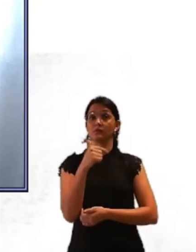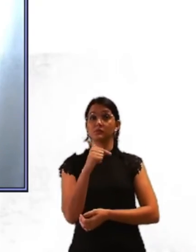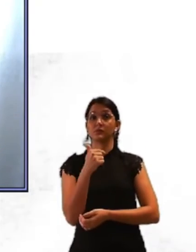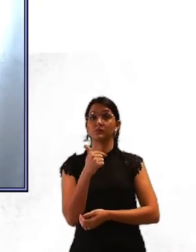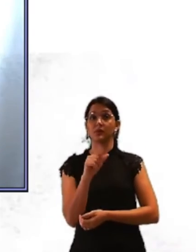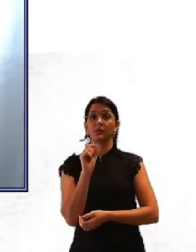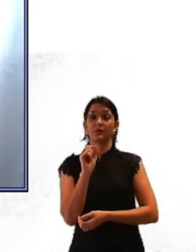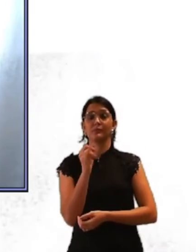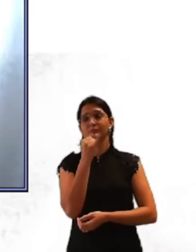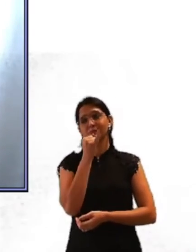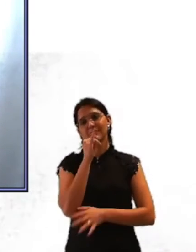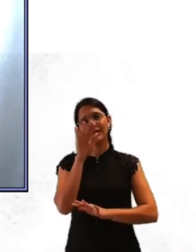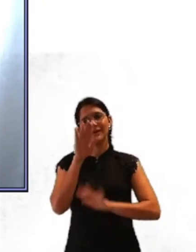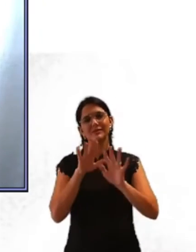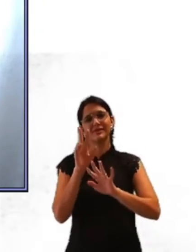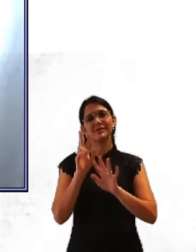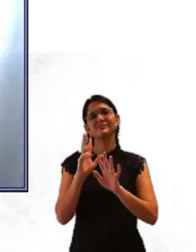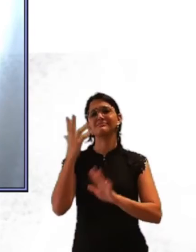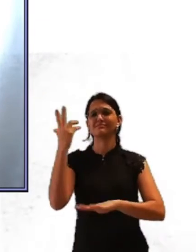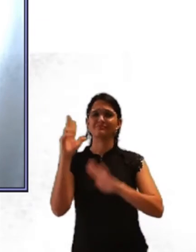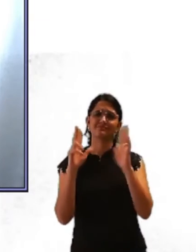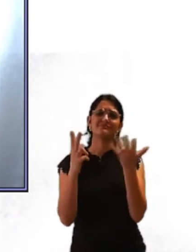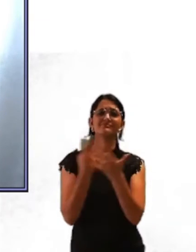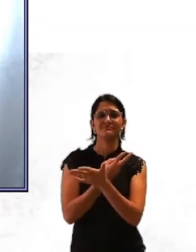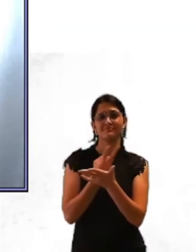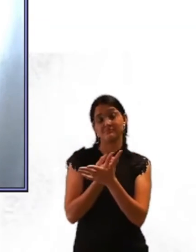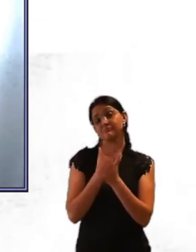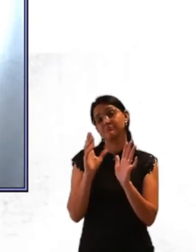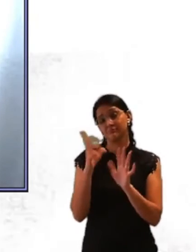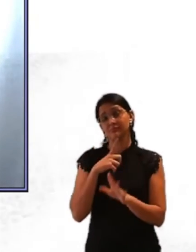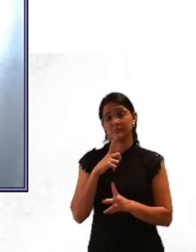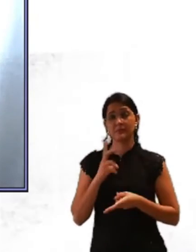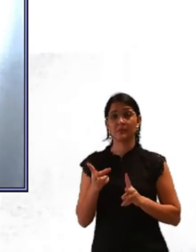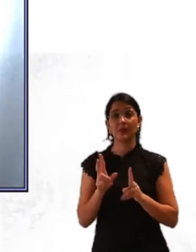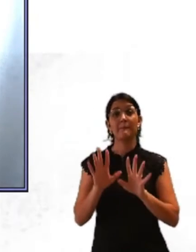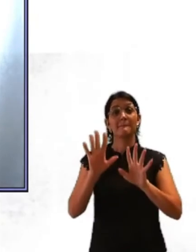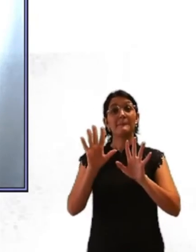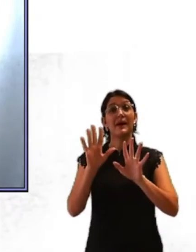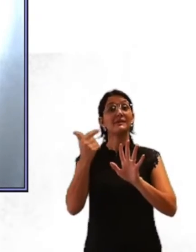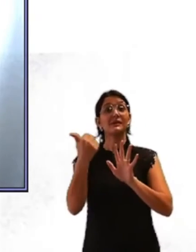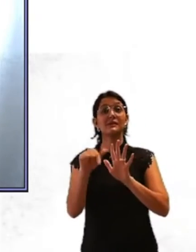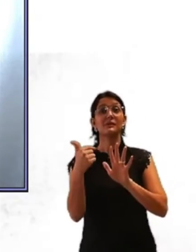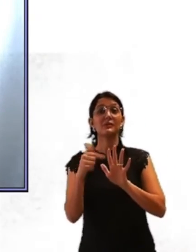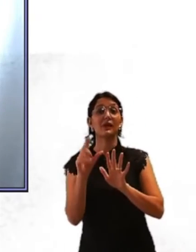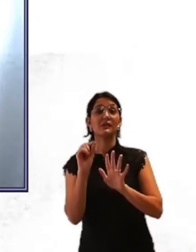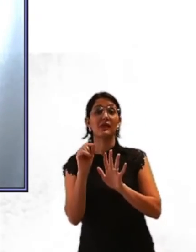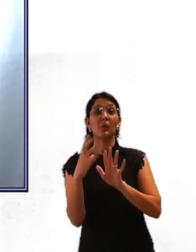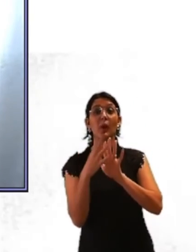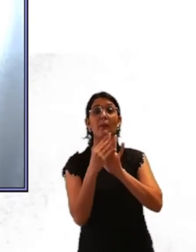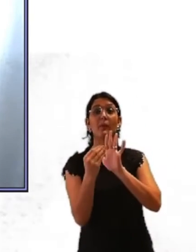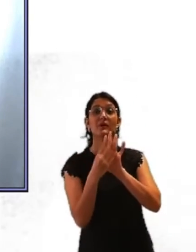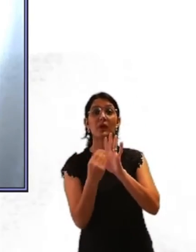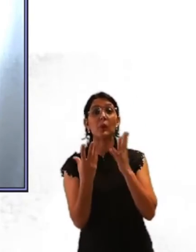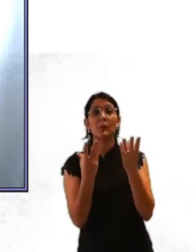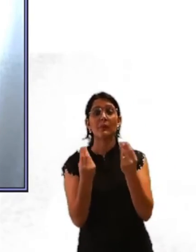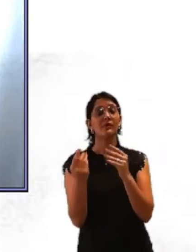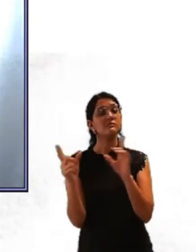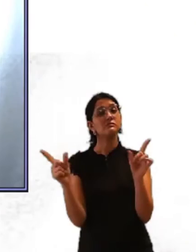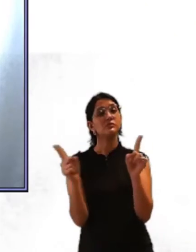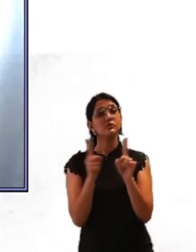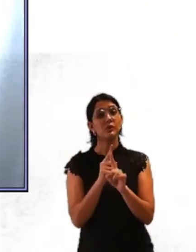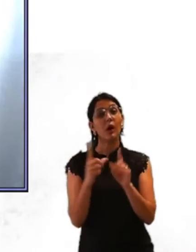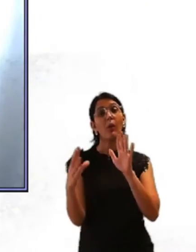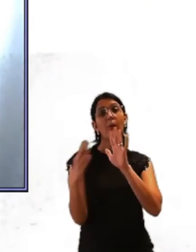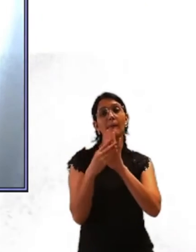subjetivismo sempre vai existir, né? Porque nós estamos falando de ser humano. Mas não haveria tanto subjetivismo nesse modelo legalista. Então,